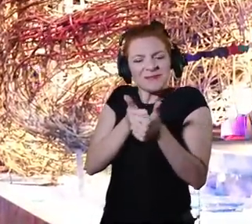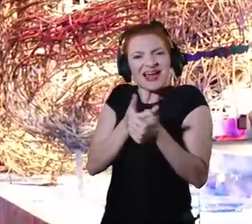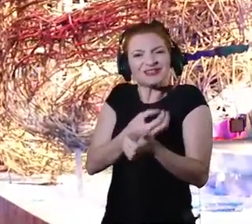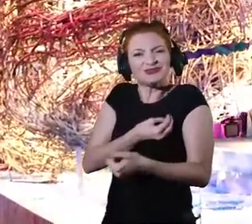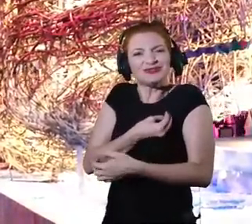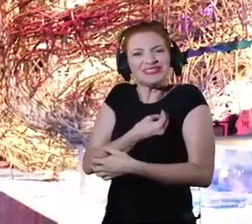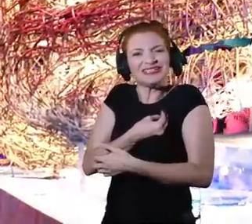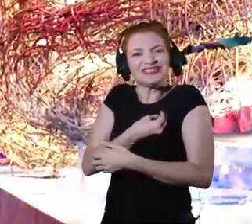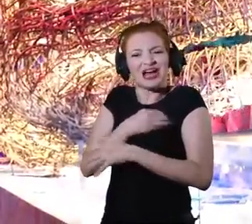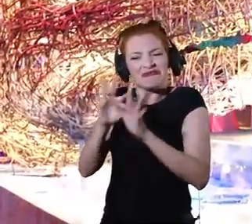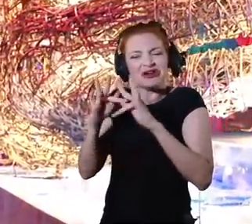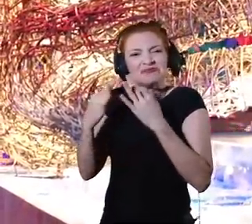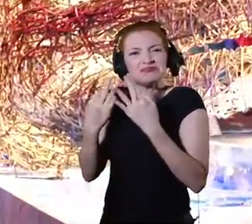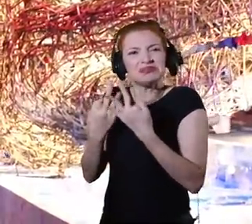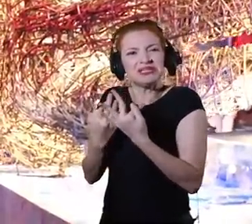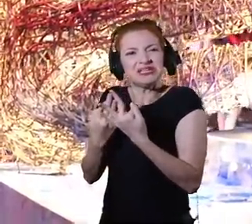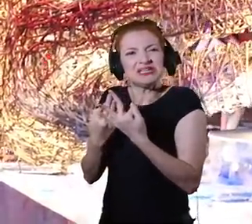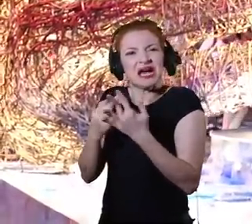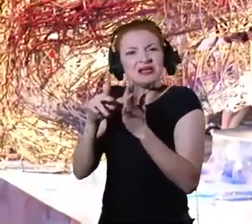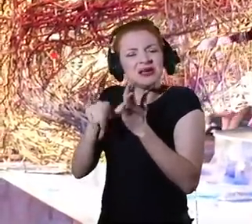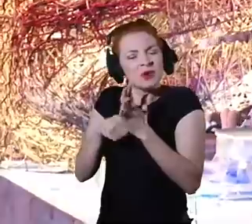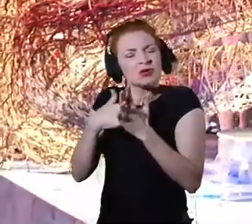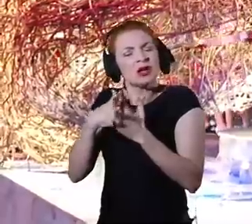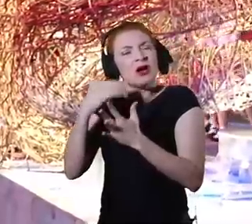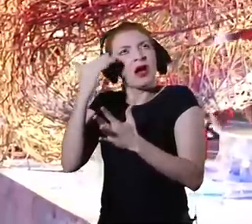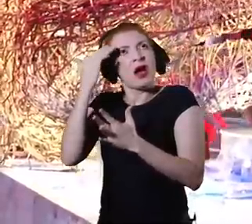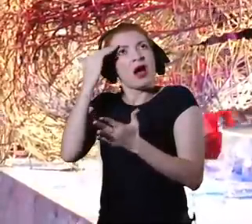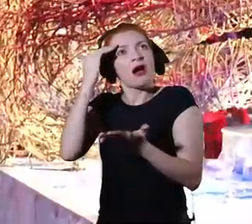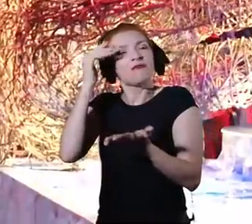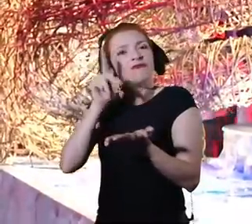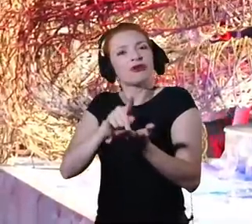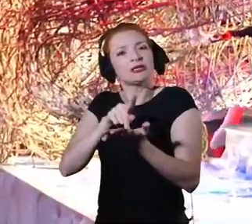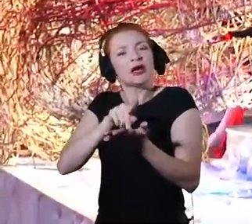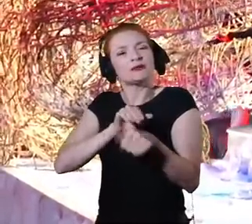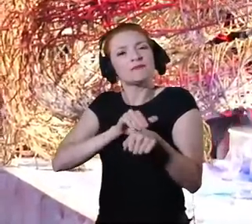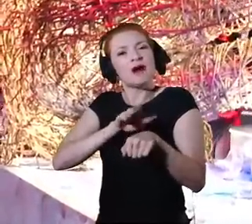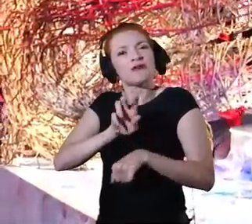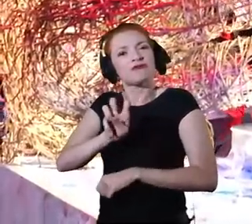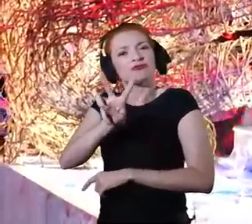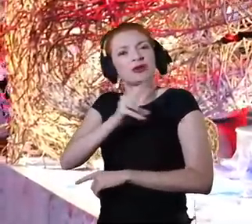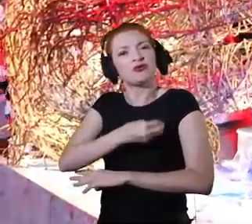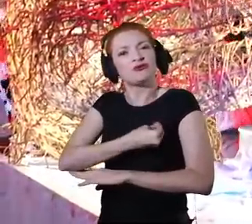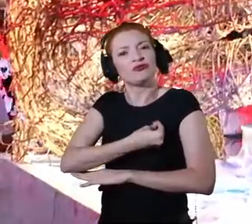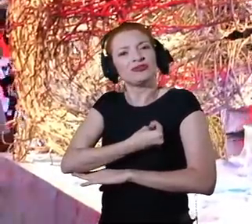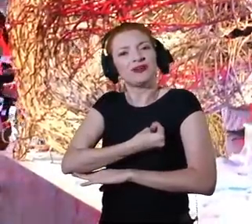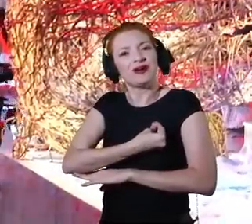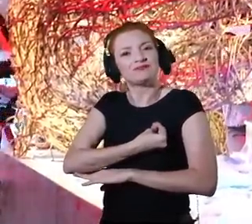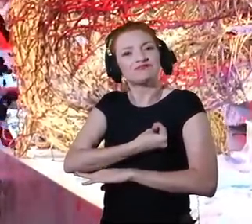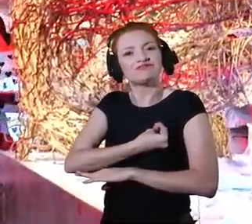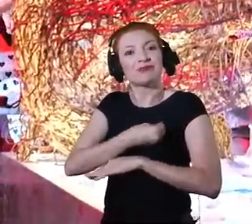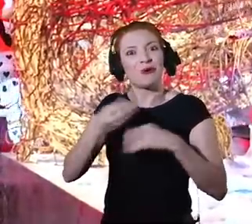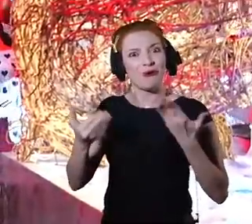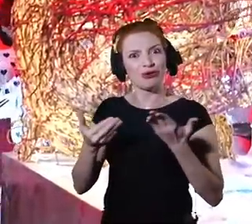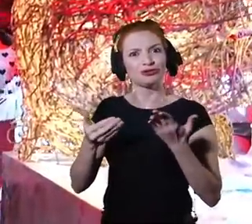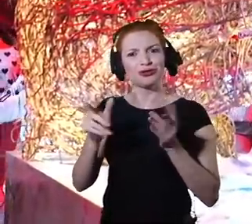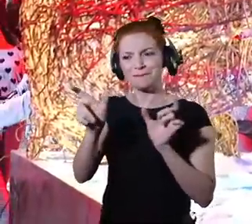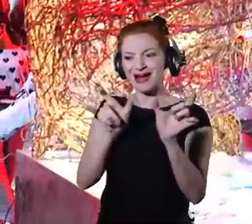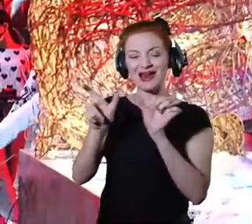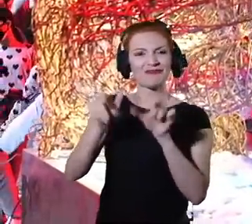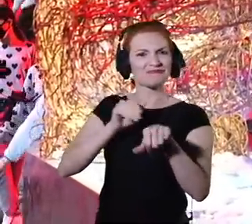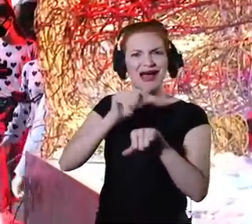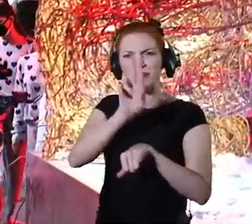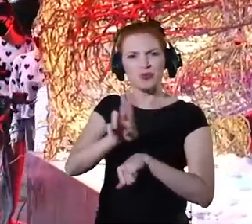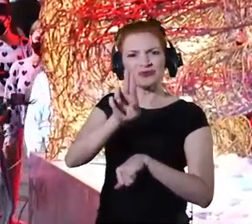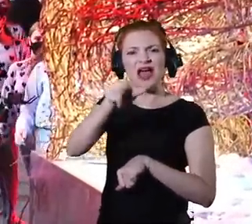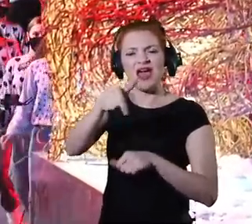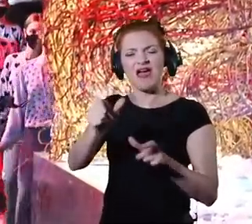convidando para ir, e aí nós passamos a entender e valorizar mais a vida. Hoje as palavras mais faladas é vida,